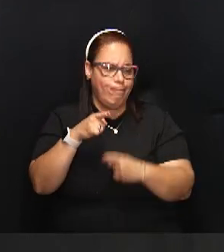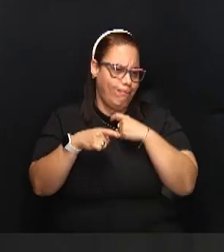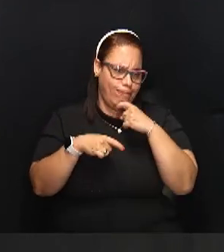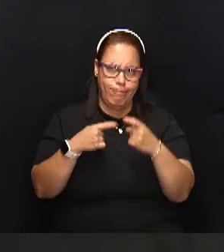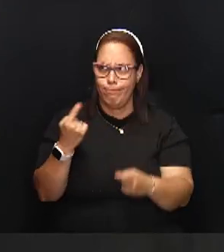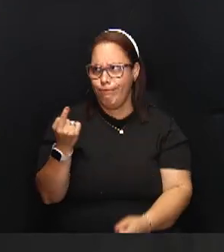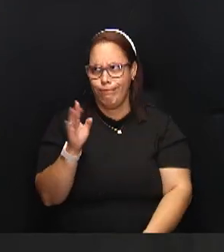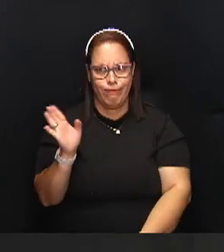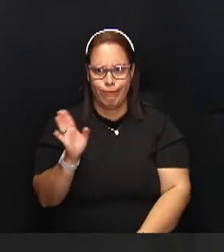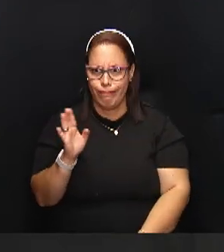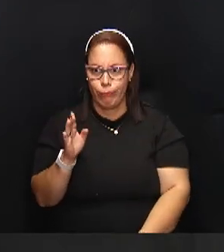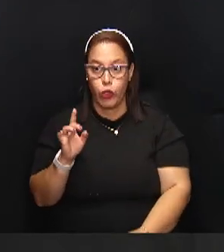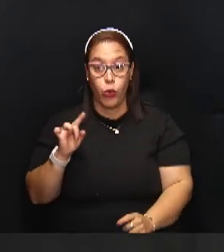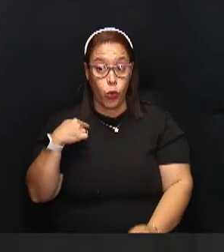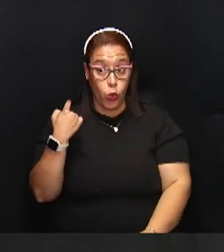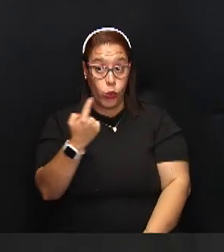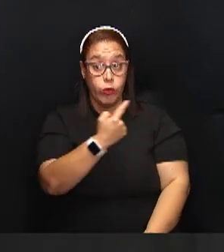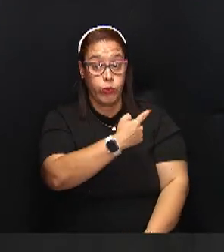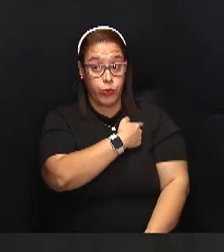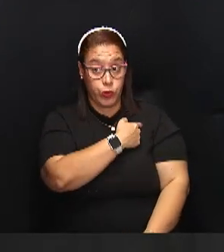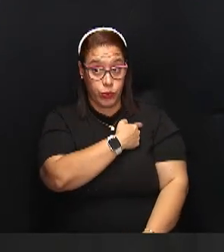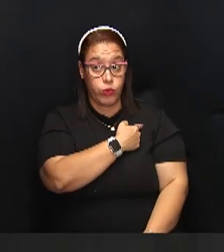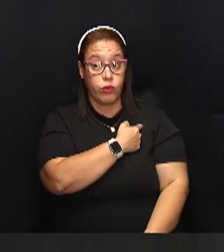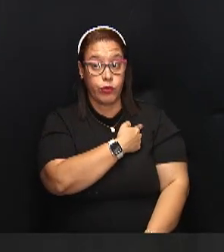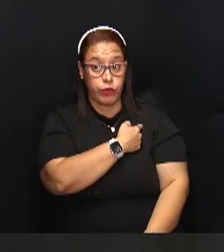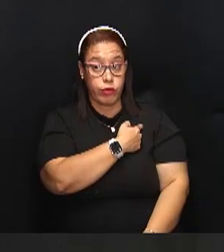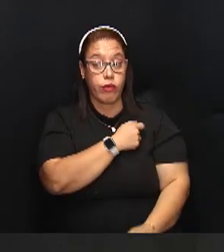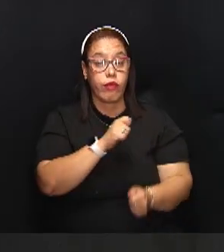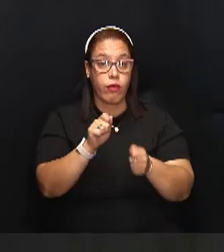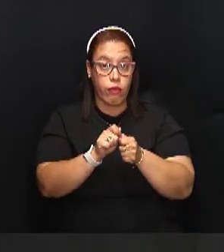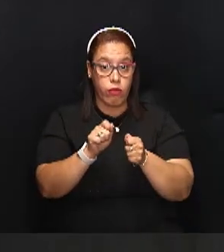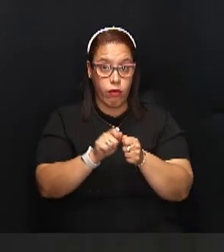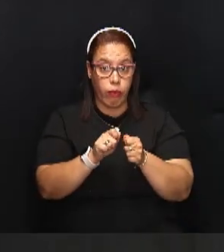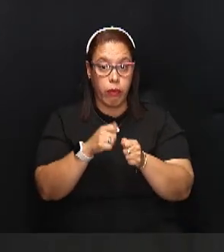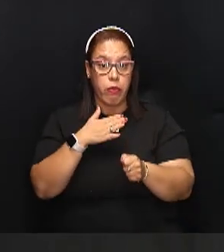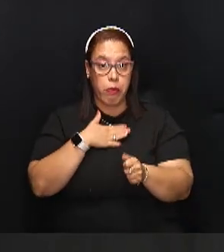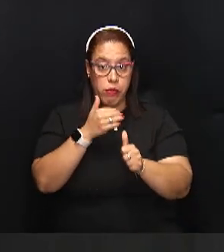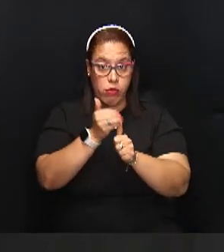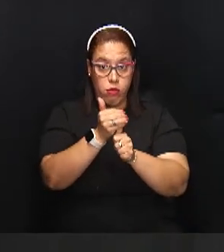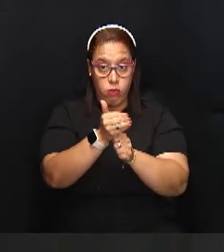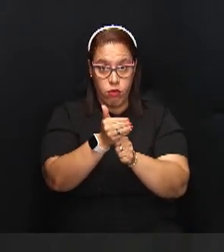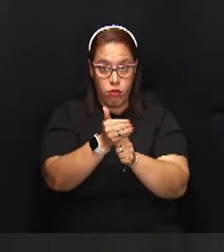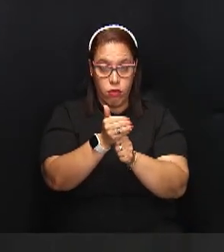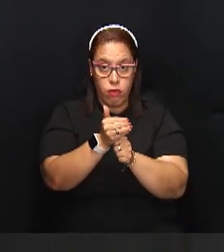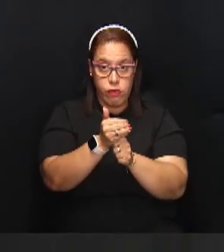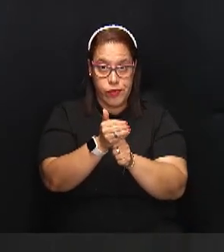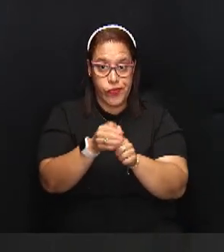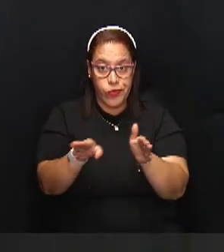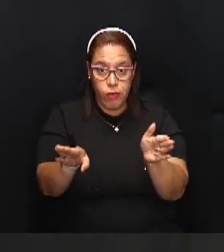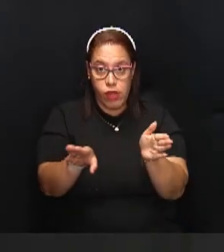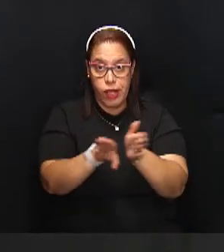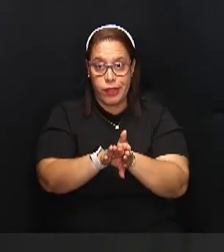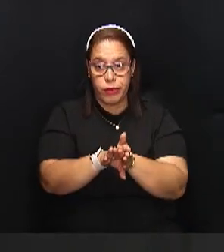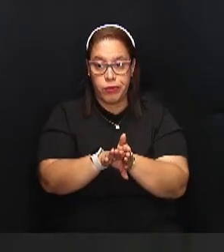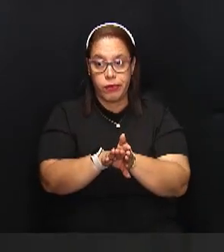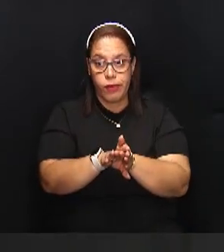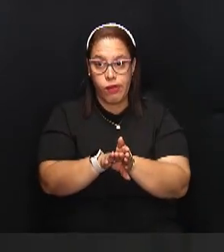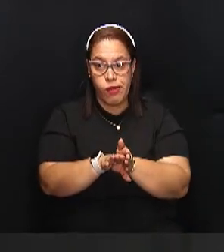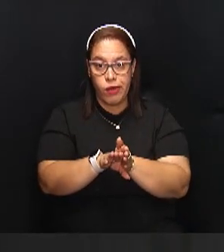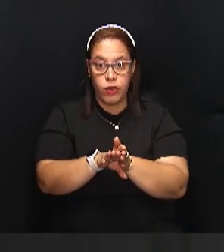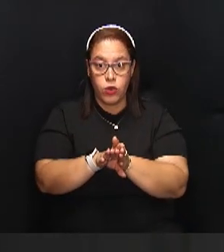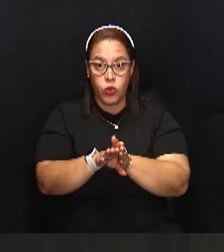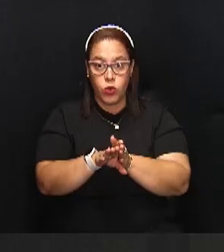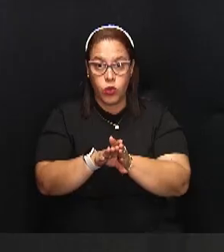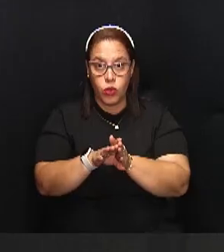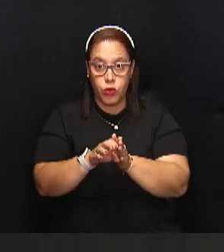eu, mas sim somos nós, todos os atores que fazem parte do meu gabinete, uma demanda de um aparelho que